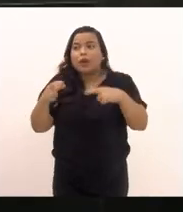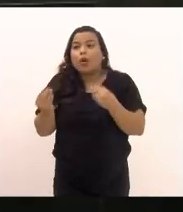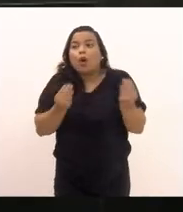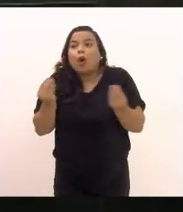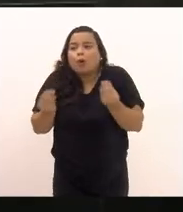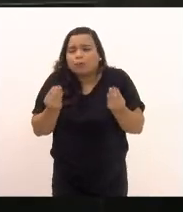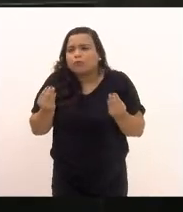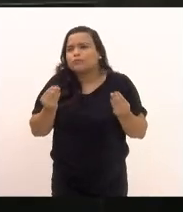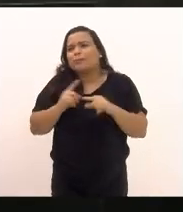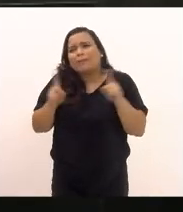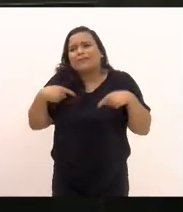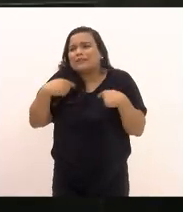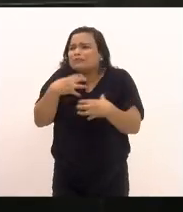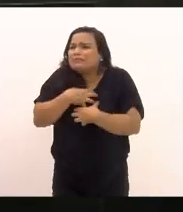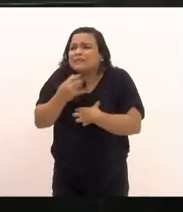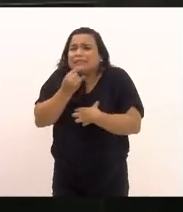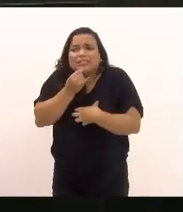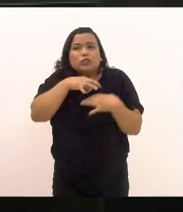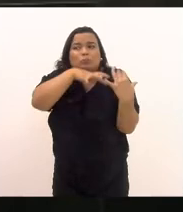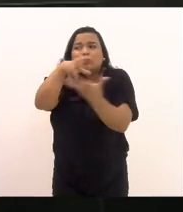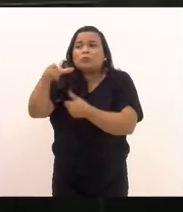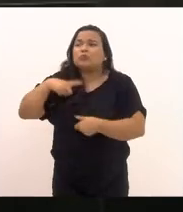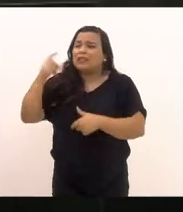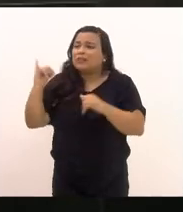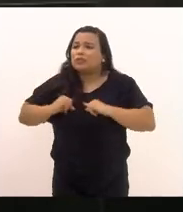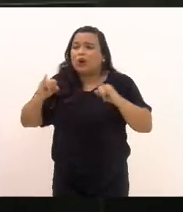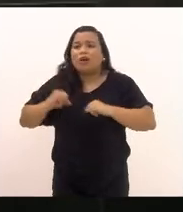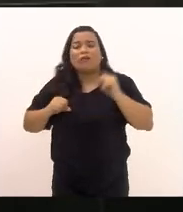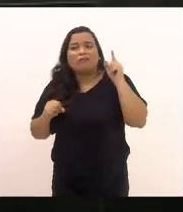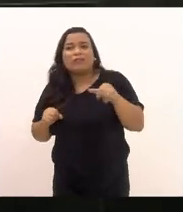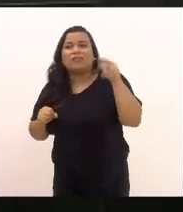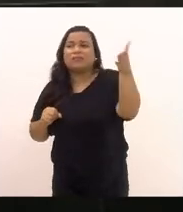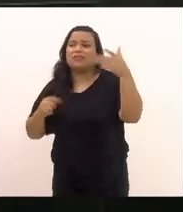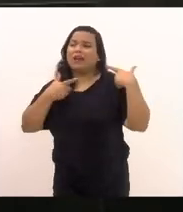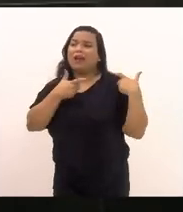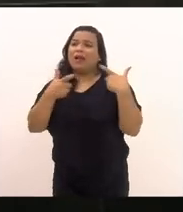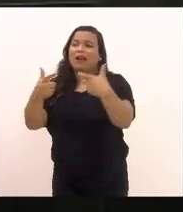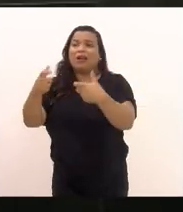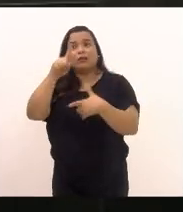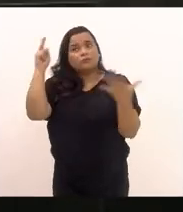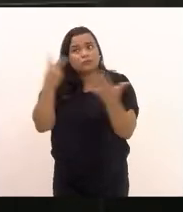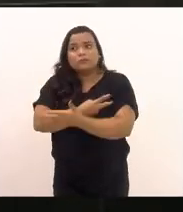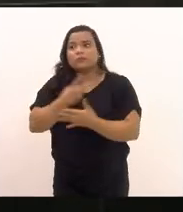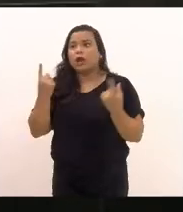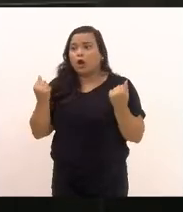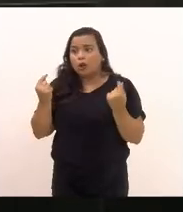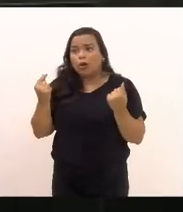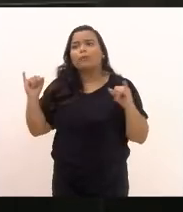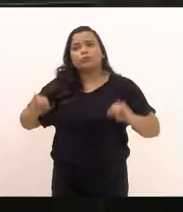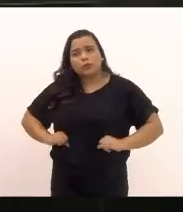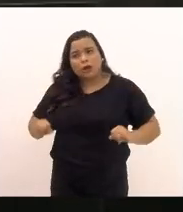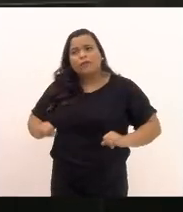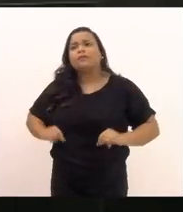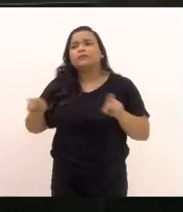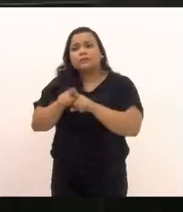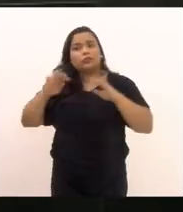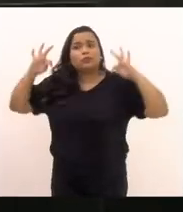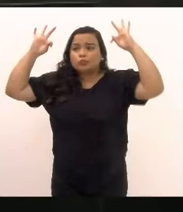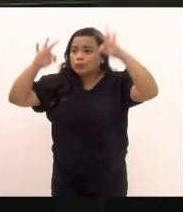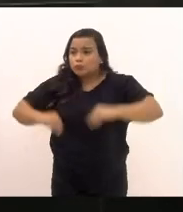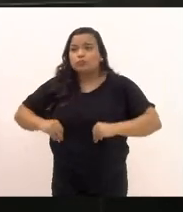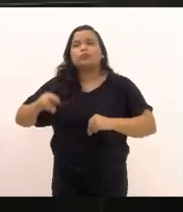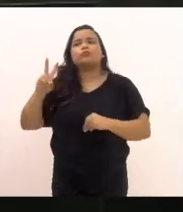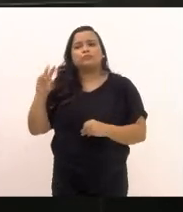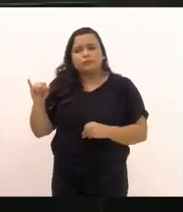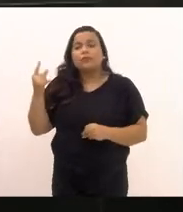mundo esteja vivendo esse dilema, esse drama, e isso tem repercussões econômicas sobre todo mundo, né, Tia Ju? Porque vai ter repercussão